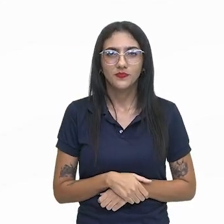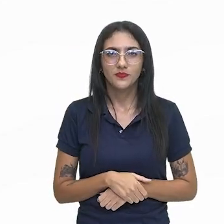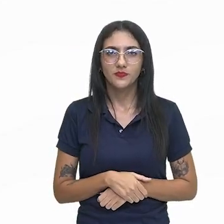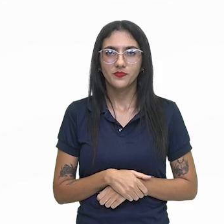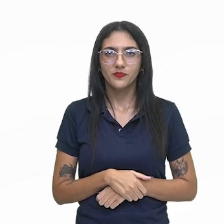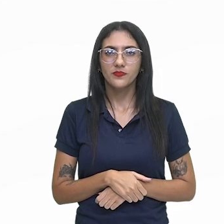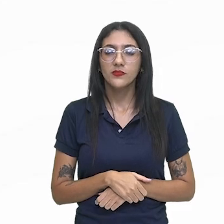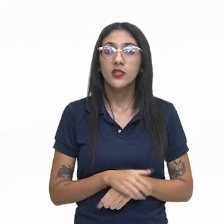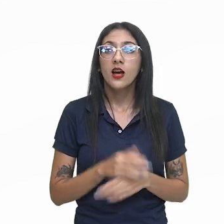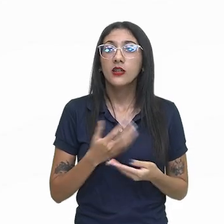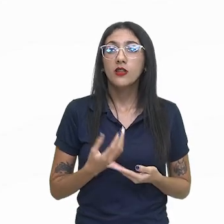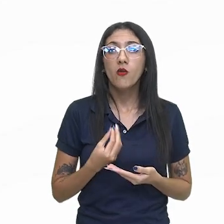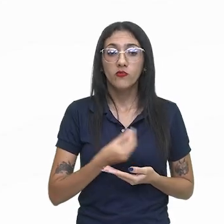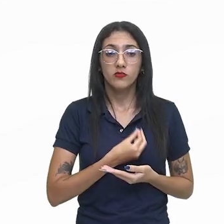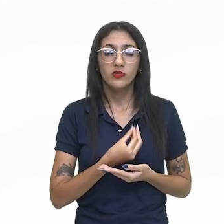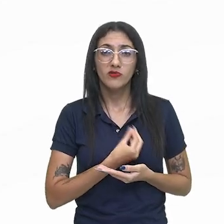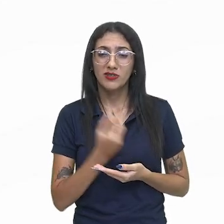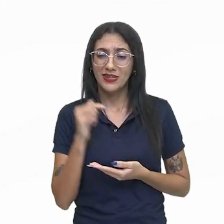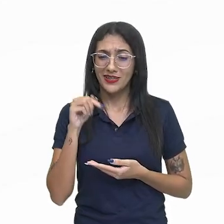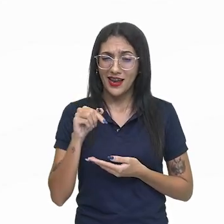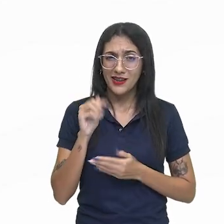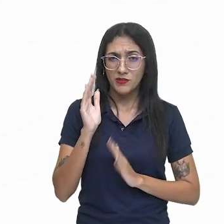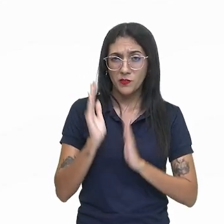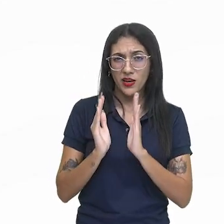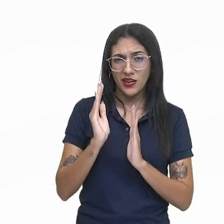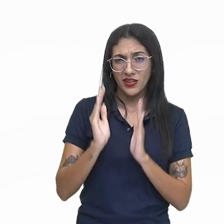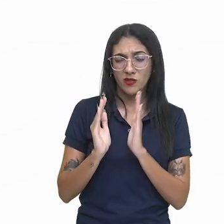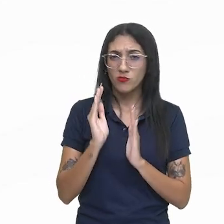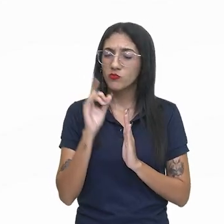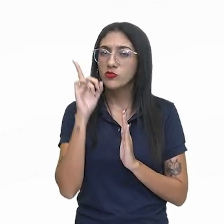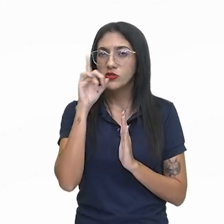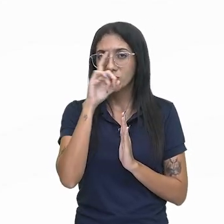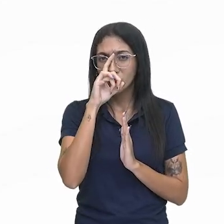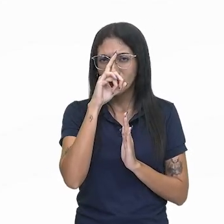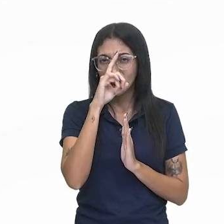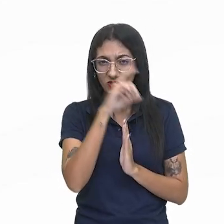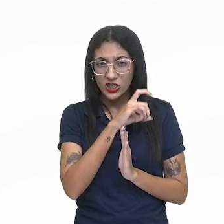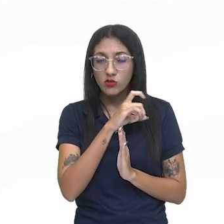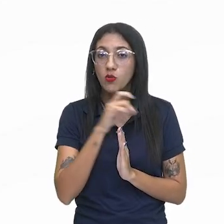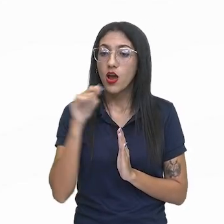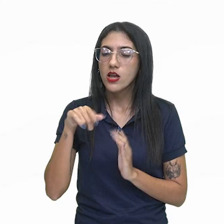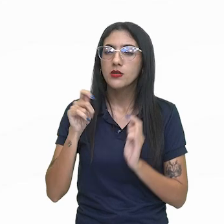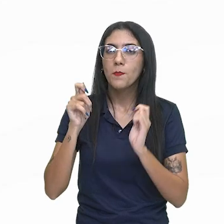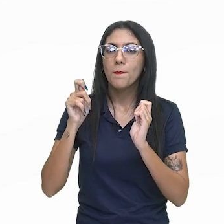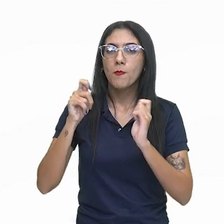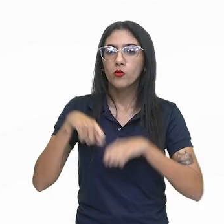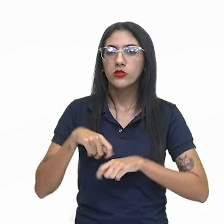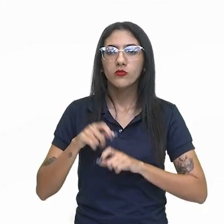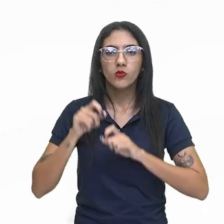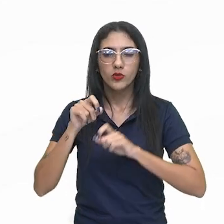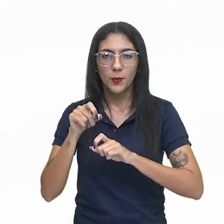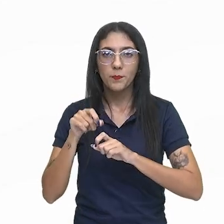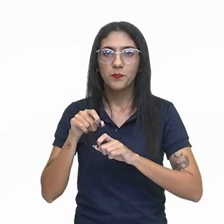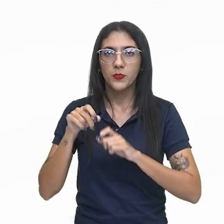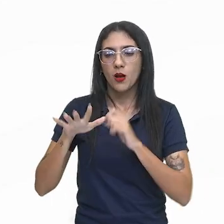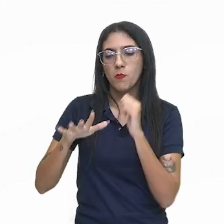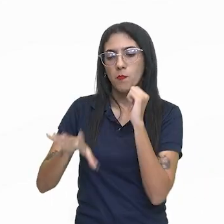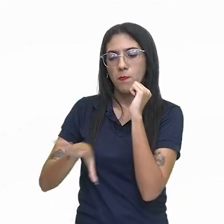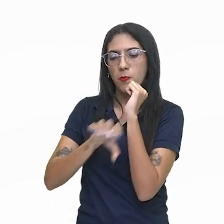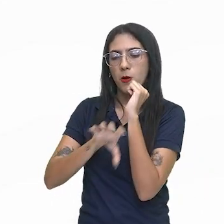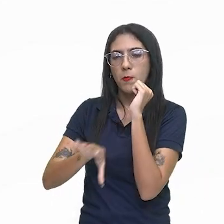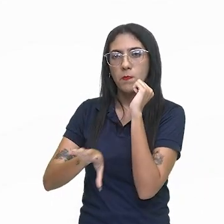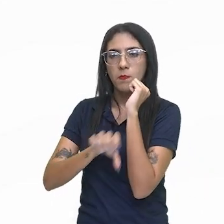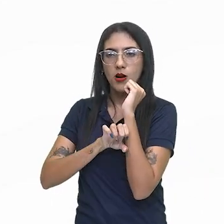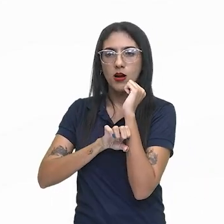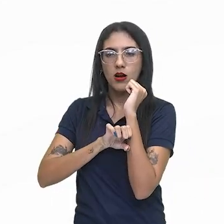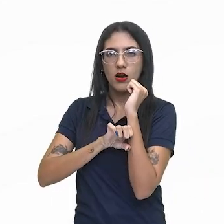em um ambiente completamente hostil, esses seres vivos teriam sido capazes de retirar do ambiente a